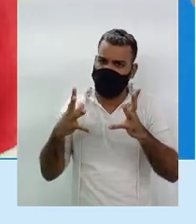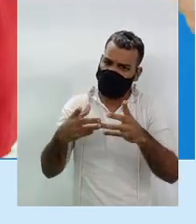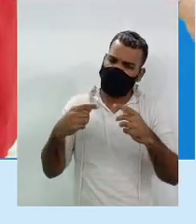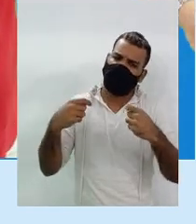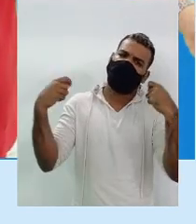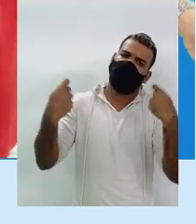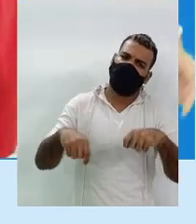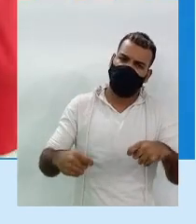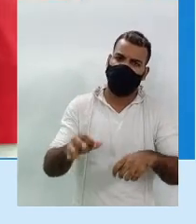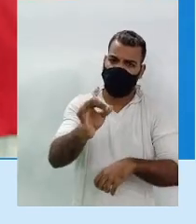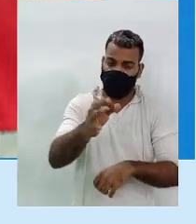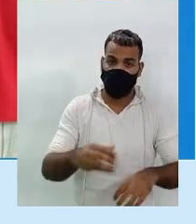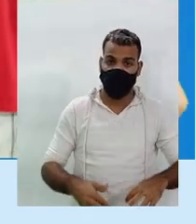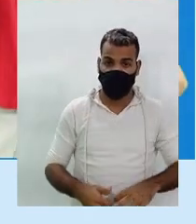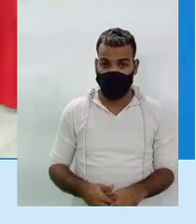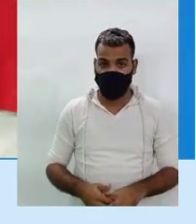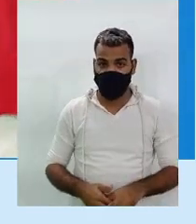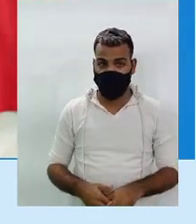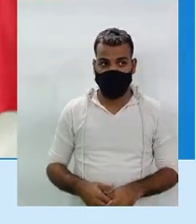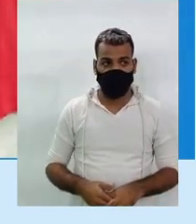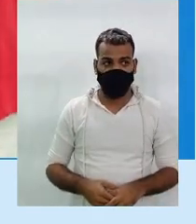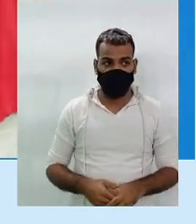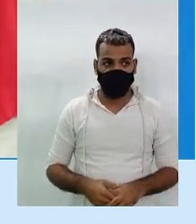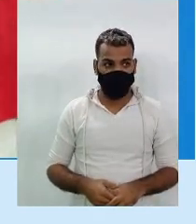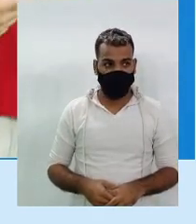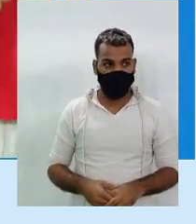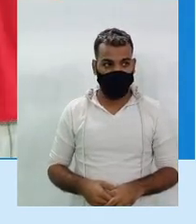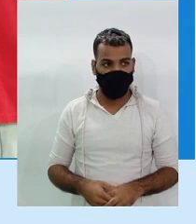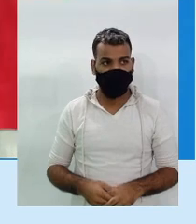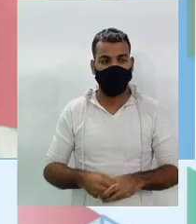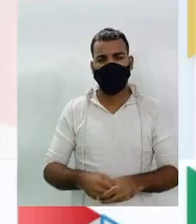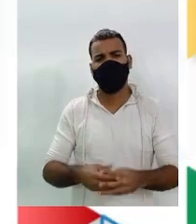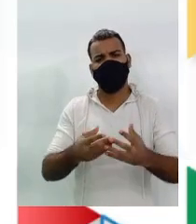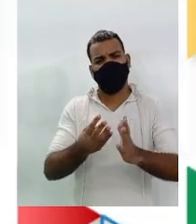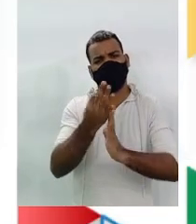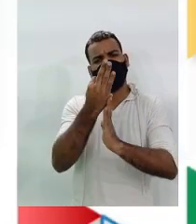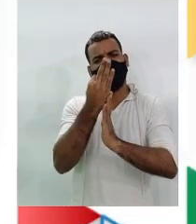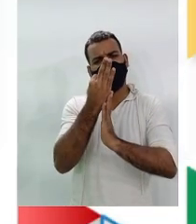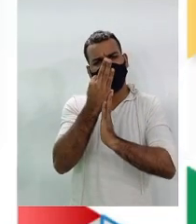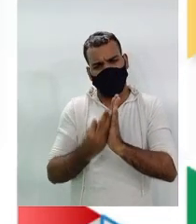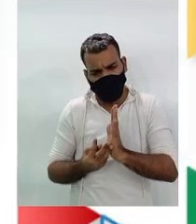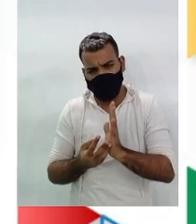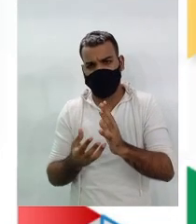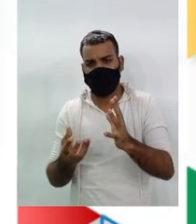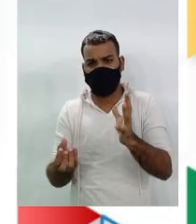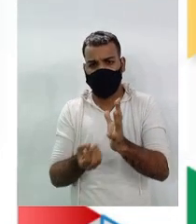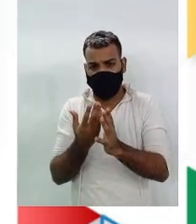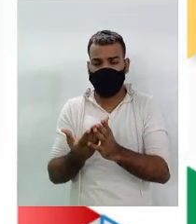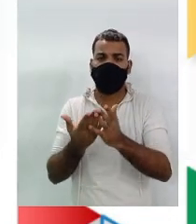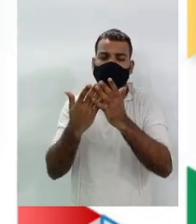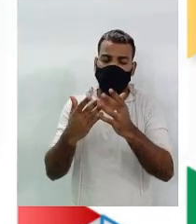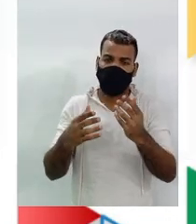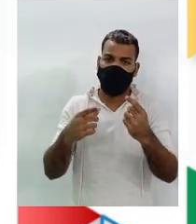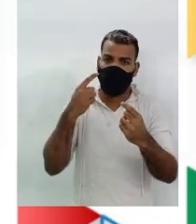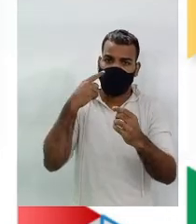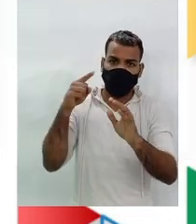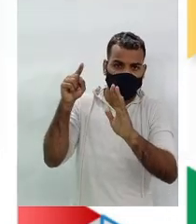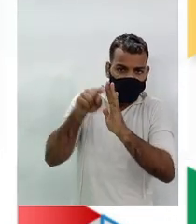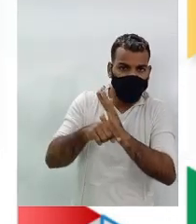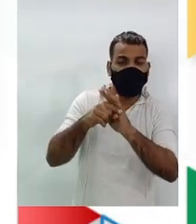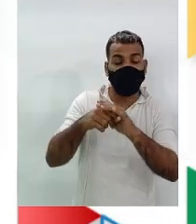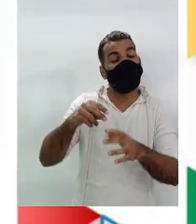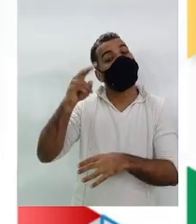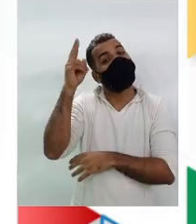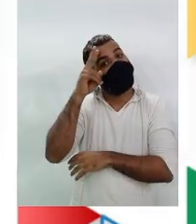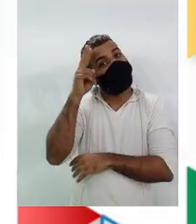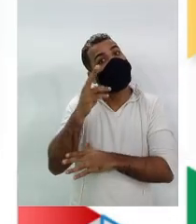precisamos escrever, não é isso? Busquem criar um texto, certo, impactante com essas perguntas. E